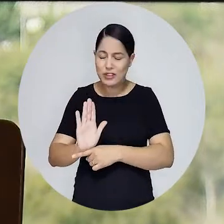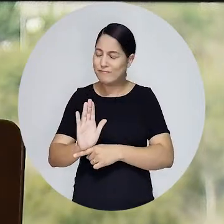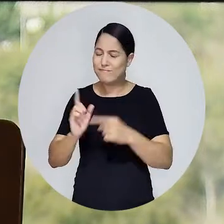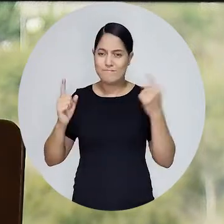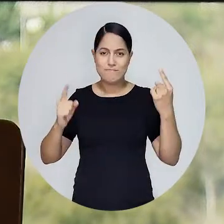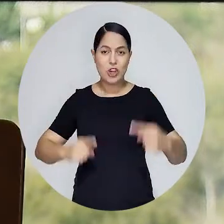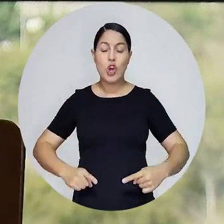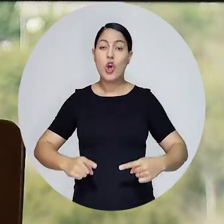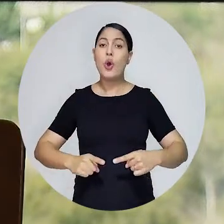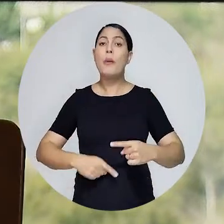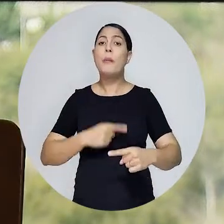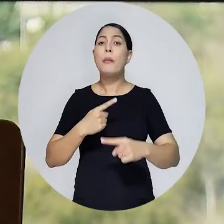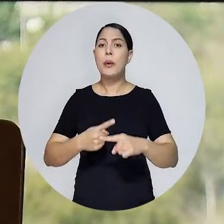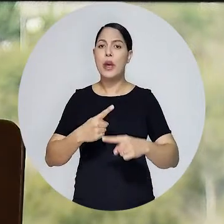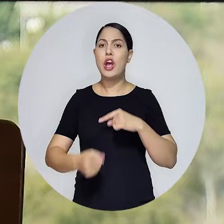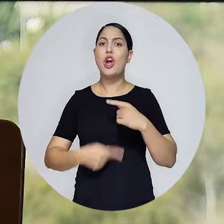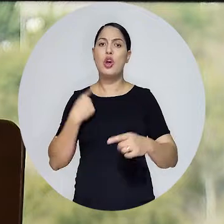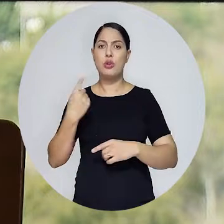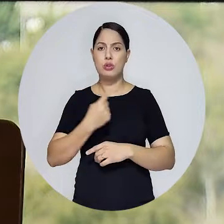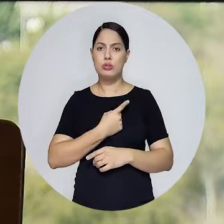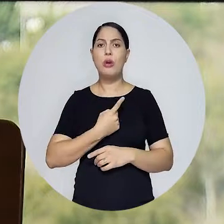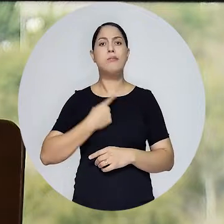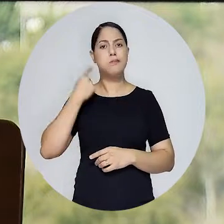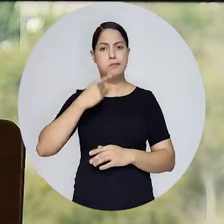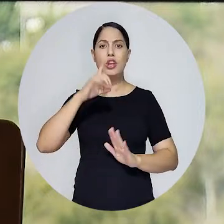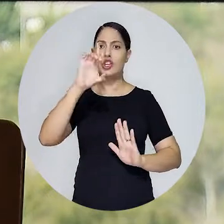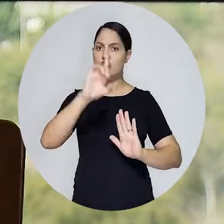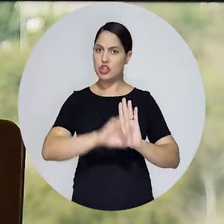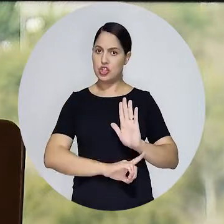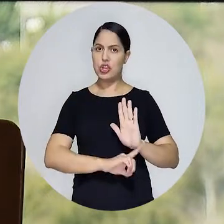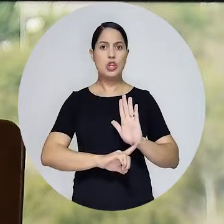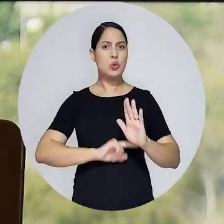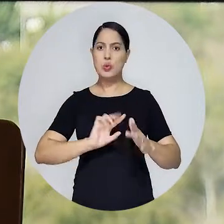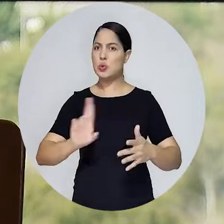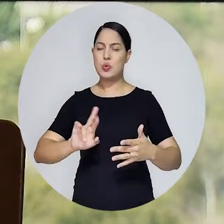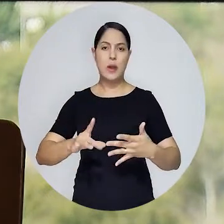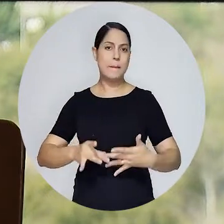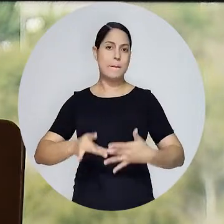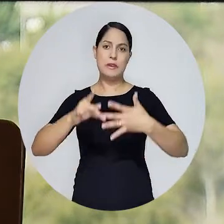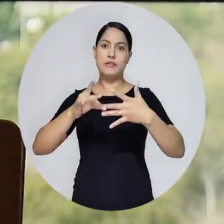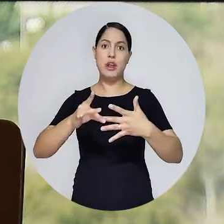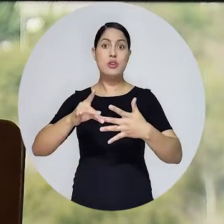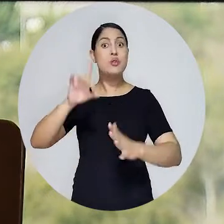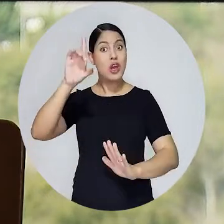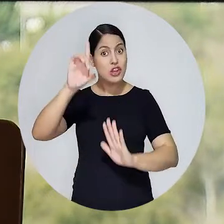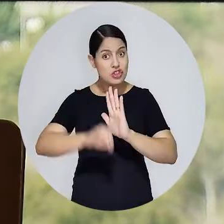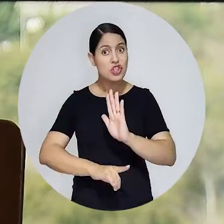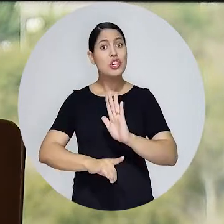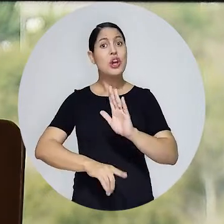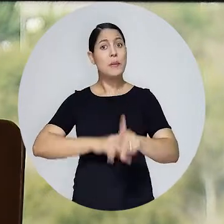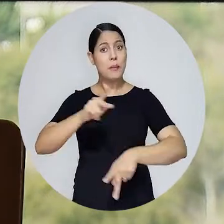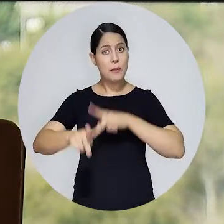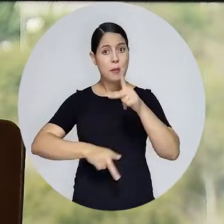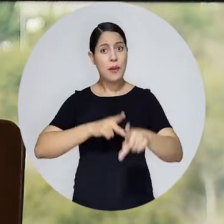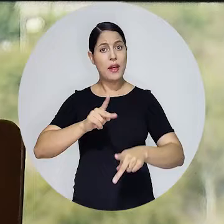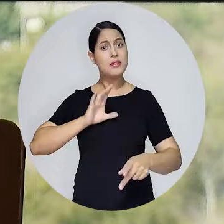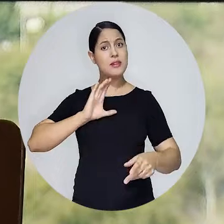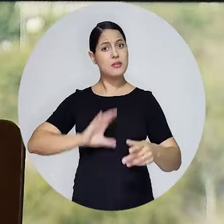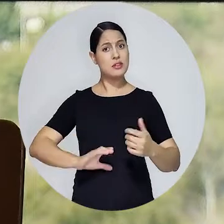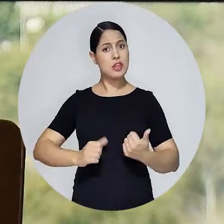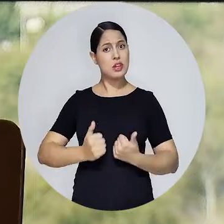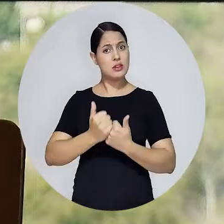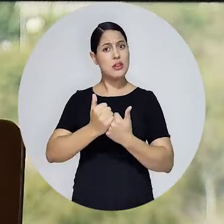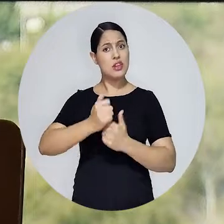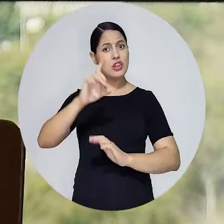e pontua que as prerrogativas da advocacia não são privilégios, mas sim garantias para o cidadão de que